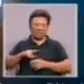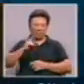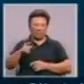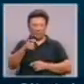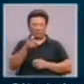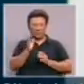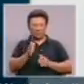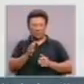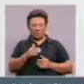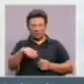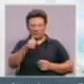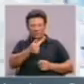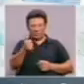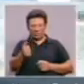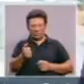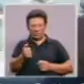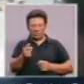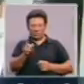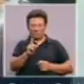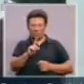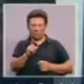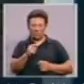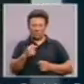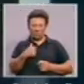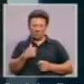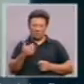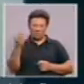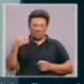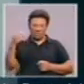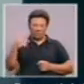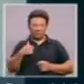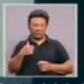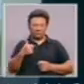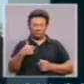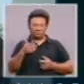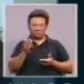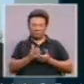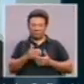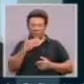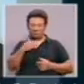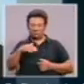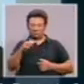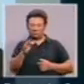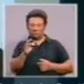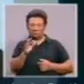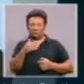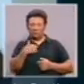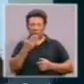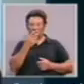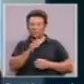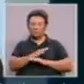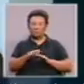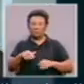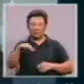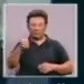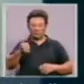tinha 55 anos não é não Nessa altura teria aí ó é porque eu